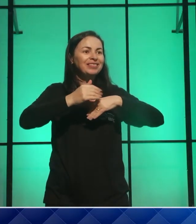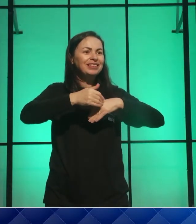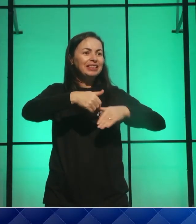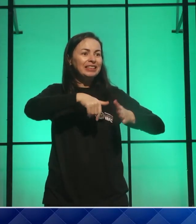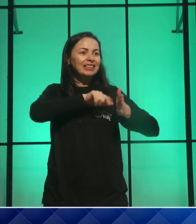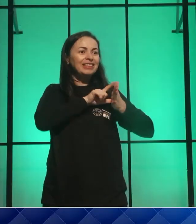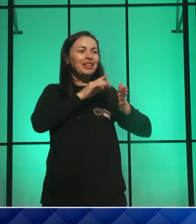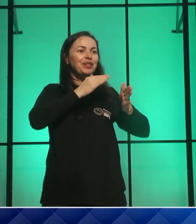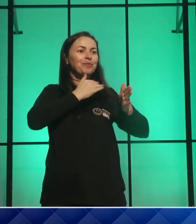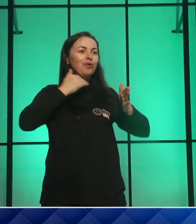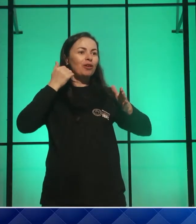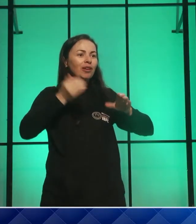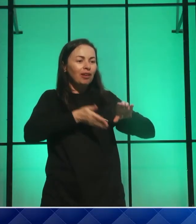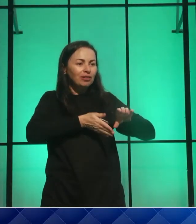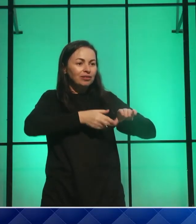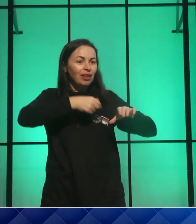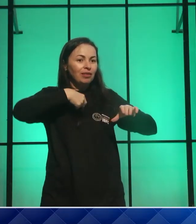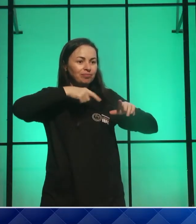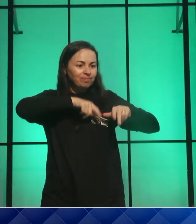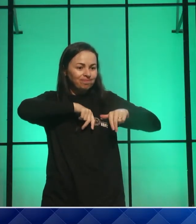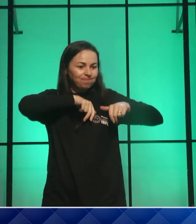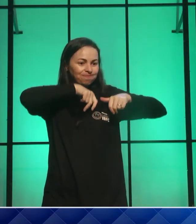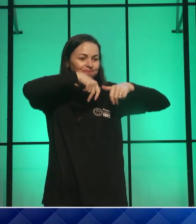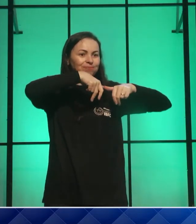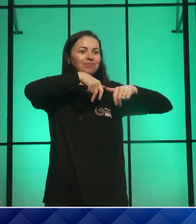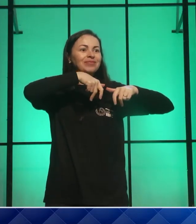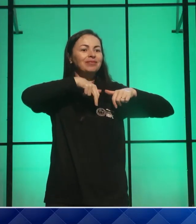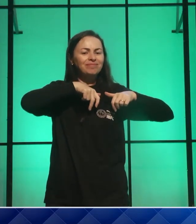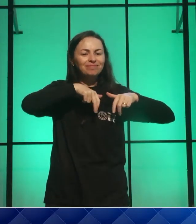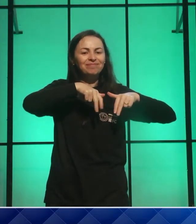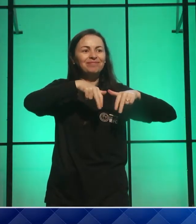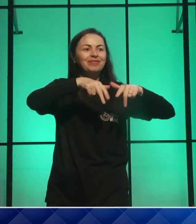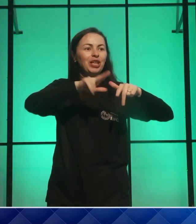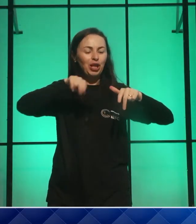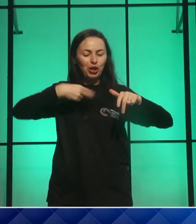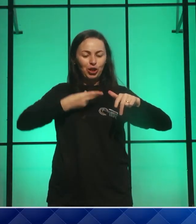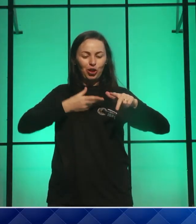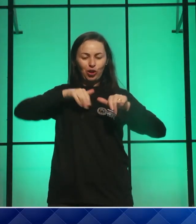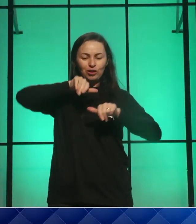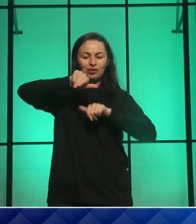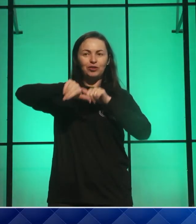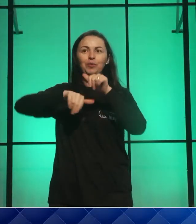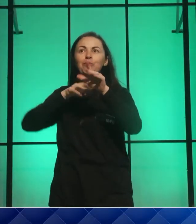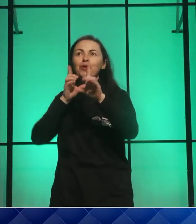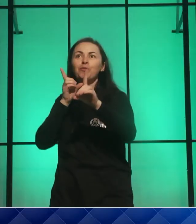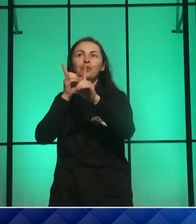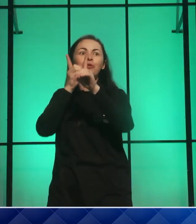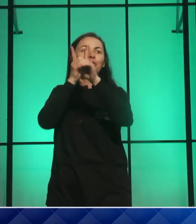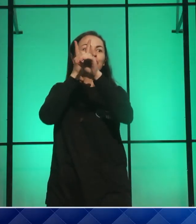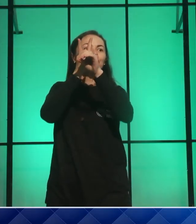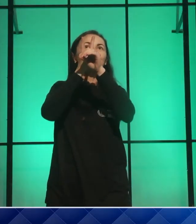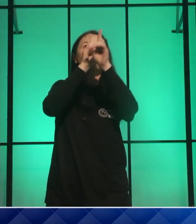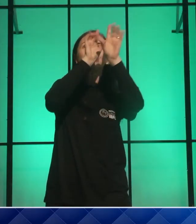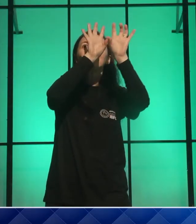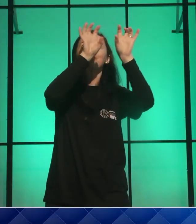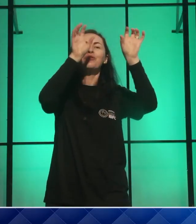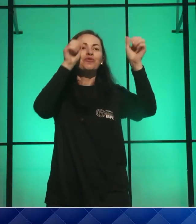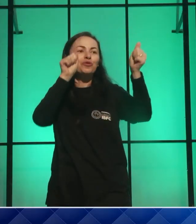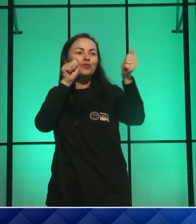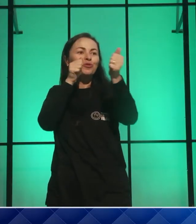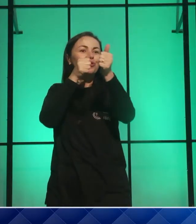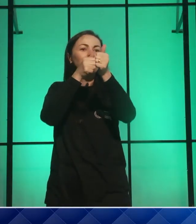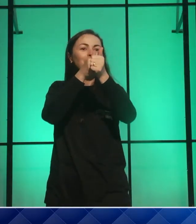nós ressuscitarão. E nós seremos transformados e nos encontraremos com Ele nas nuvens.